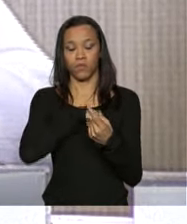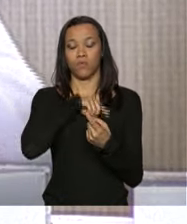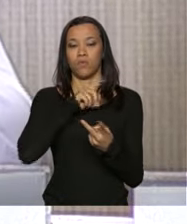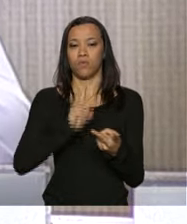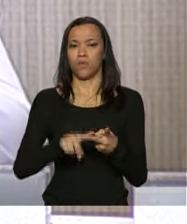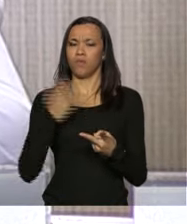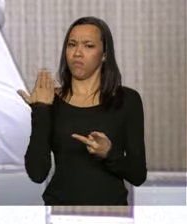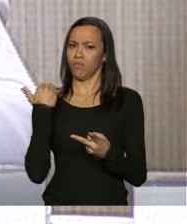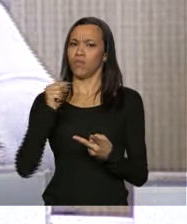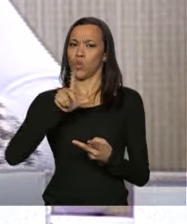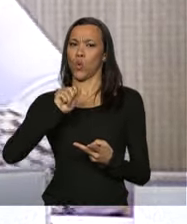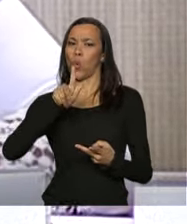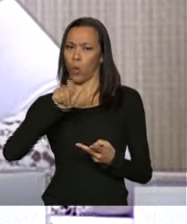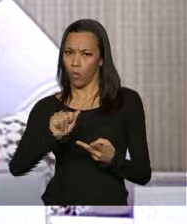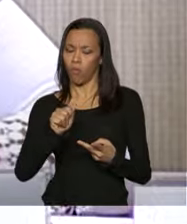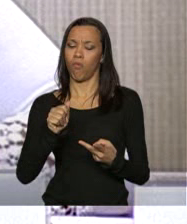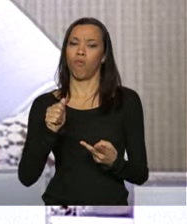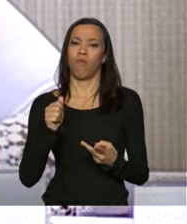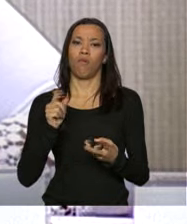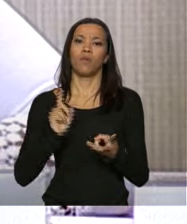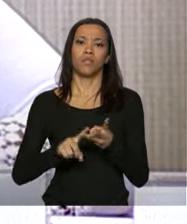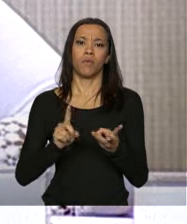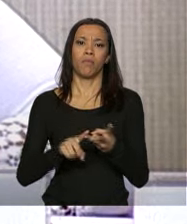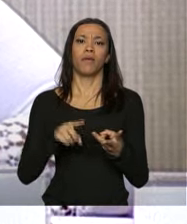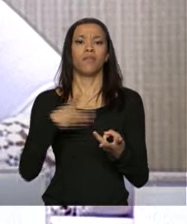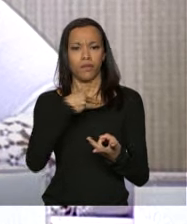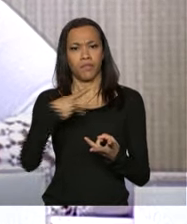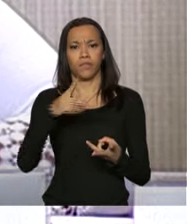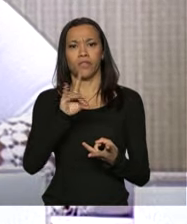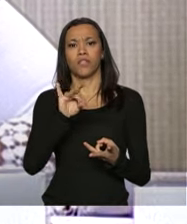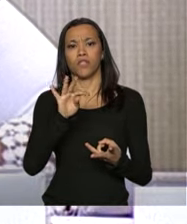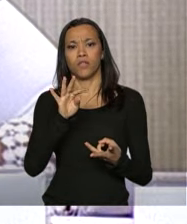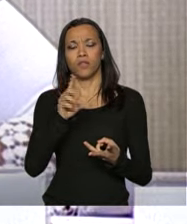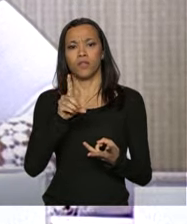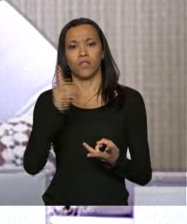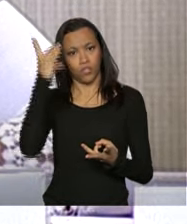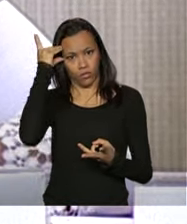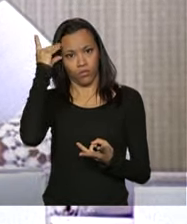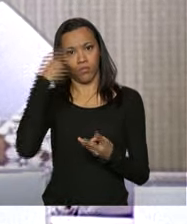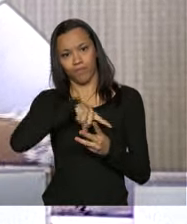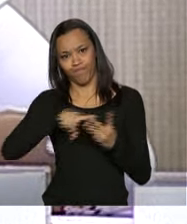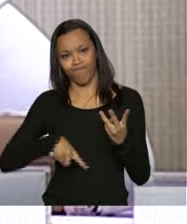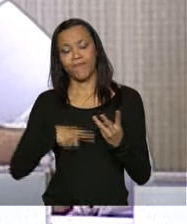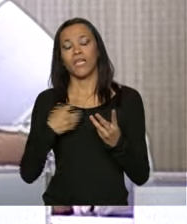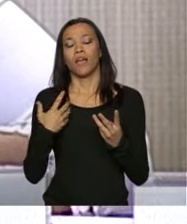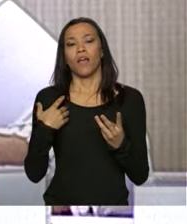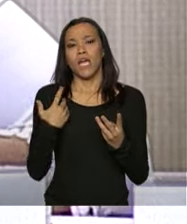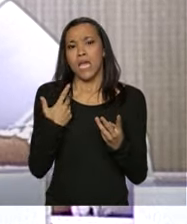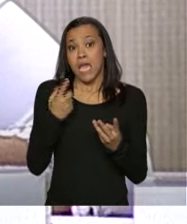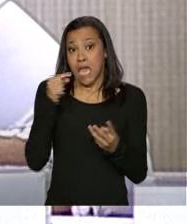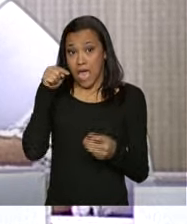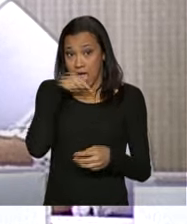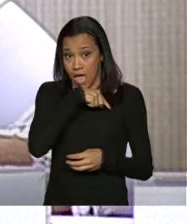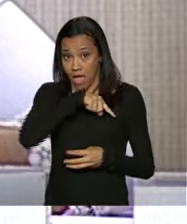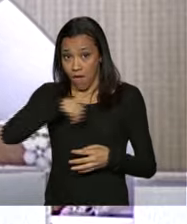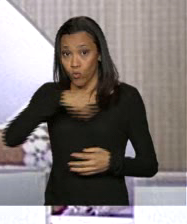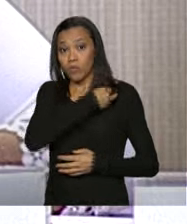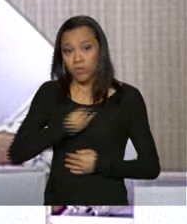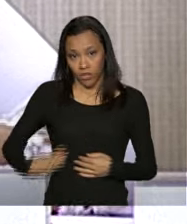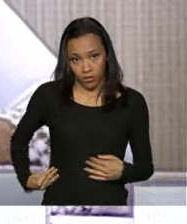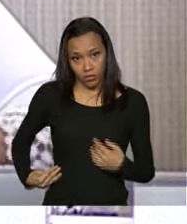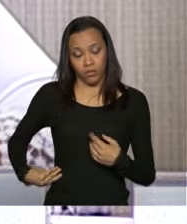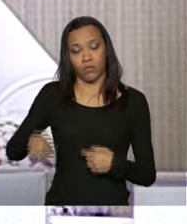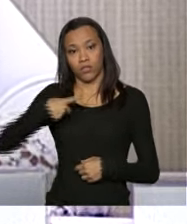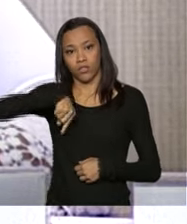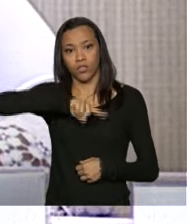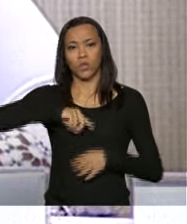presidente Lula e na era na era da presidenta Dilma, né? E aí eh esses ministros soltaram um documento, né?